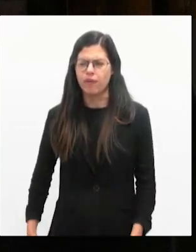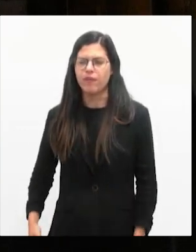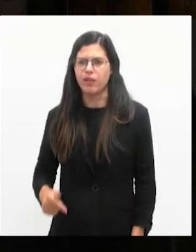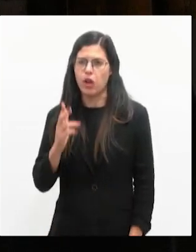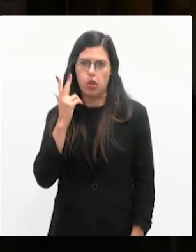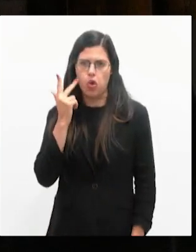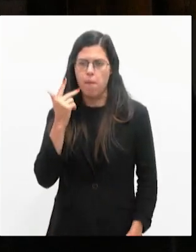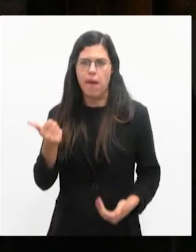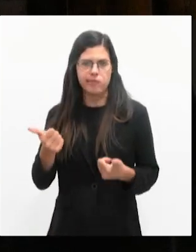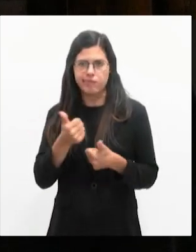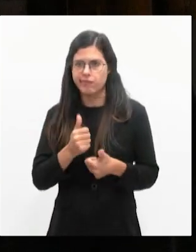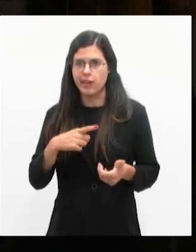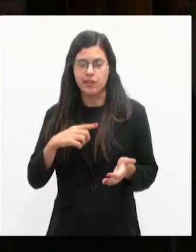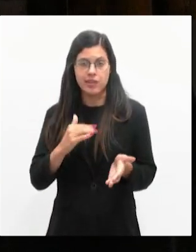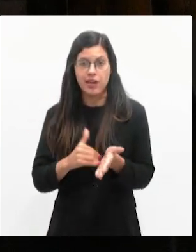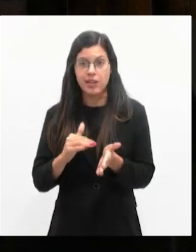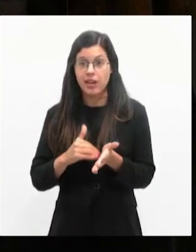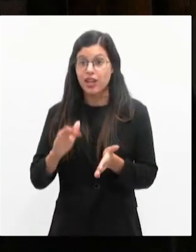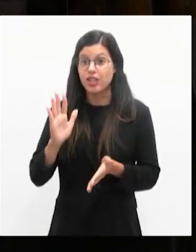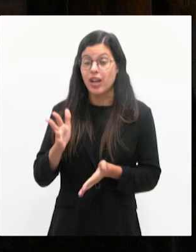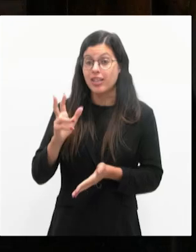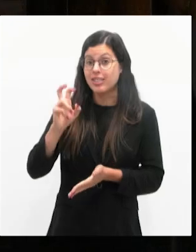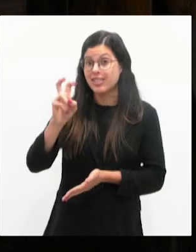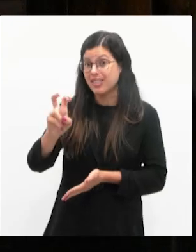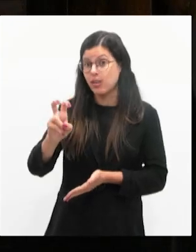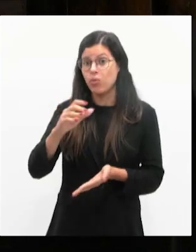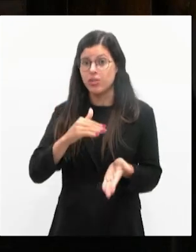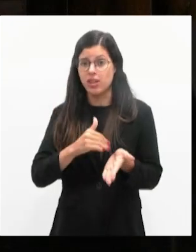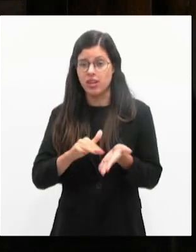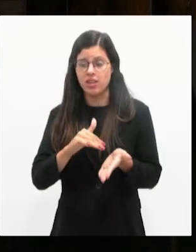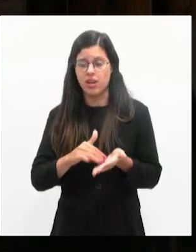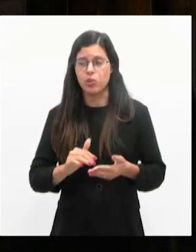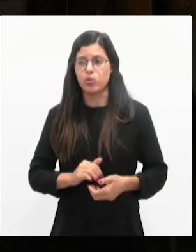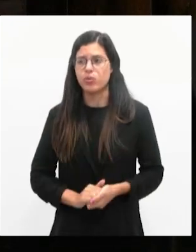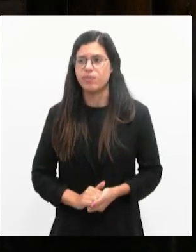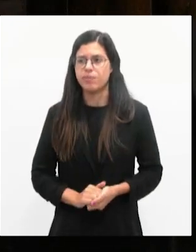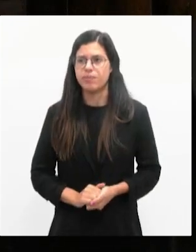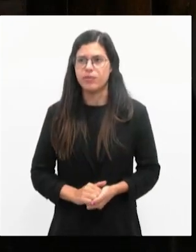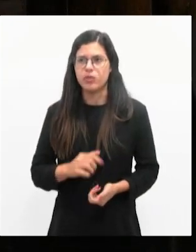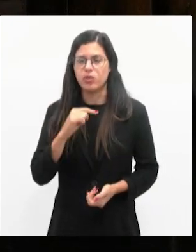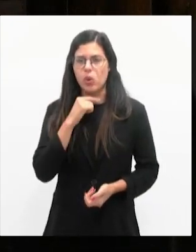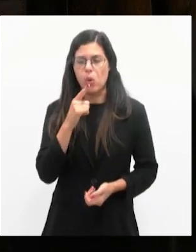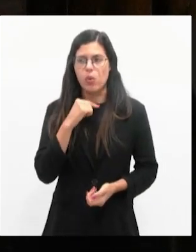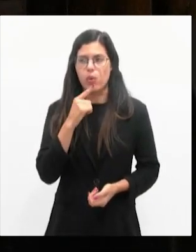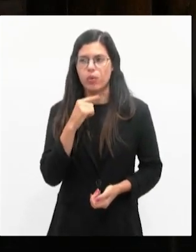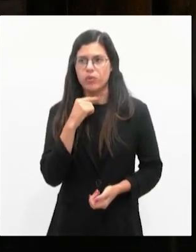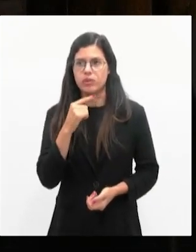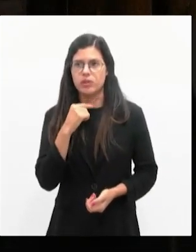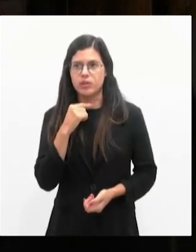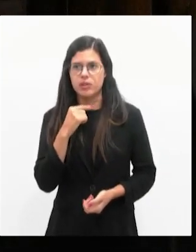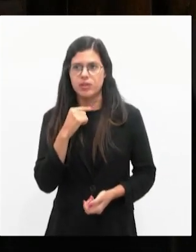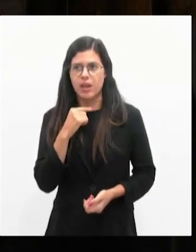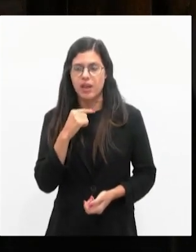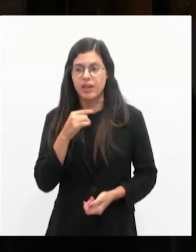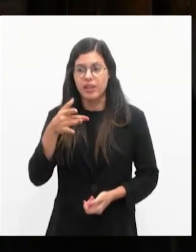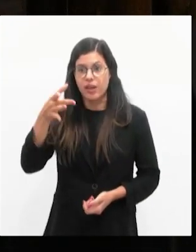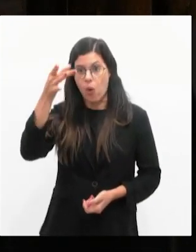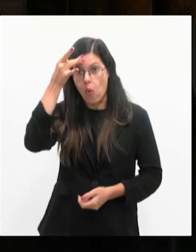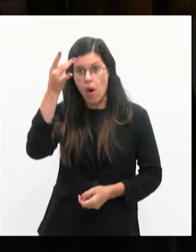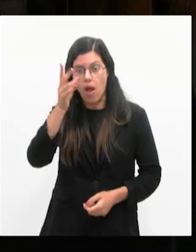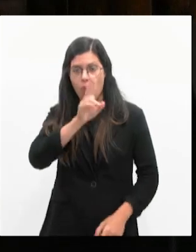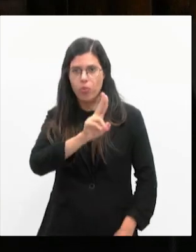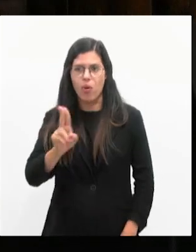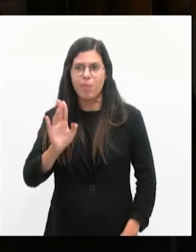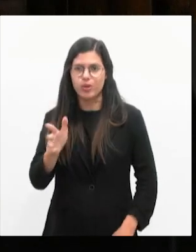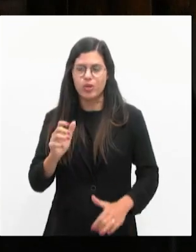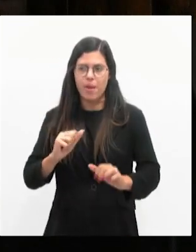Tem secretaria que já teve 5 secretários. A gente não consegue nem quase decorar o nome e